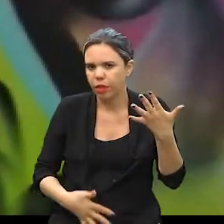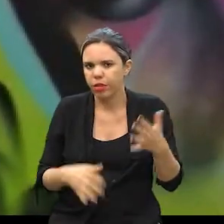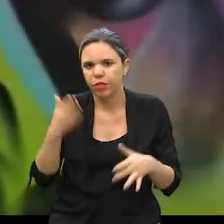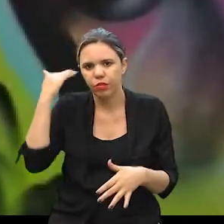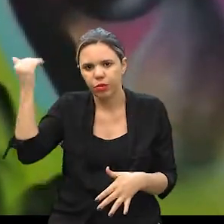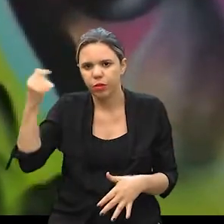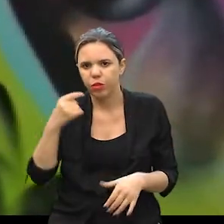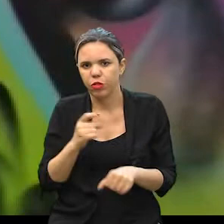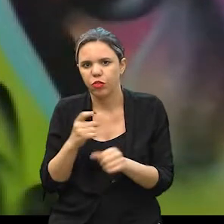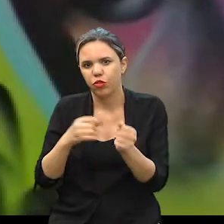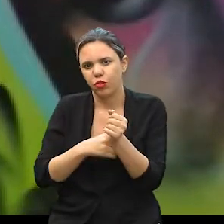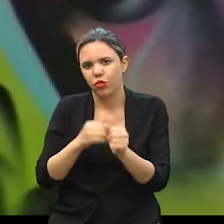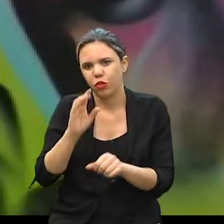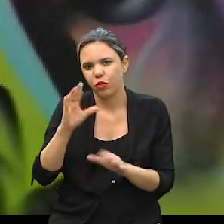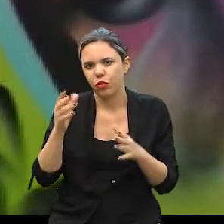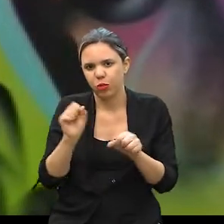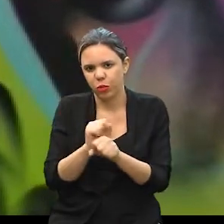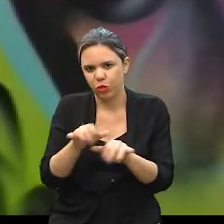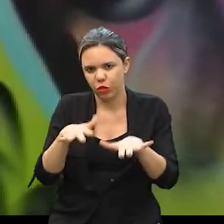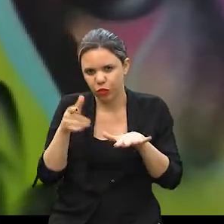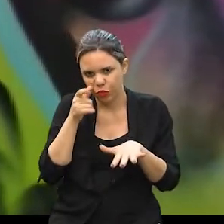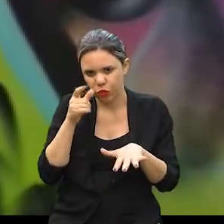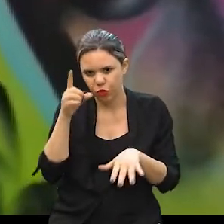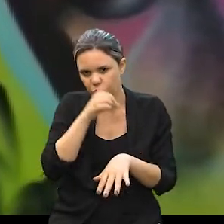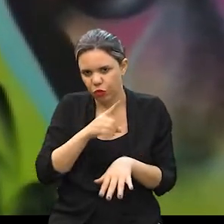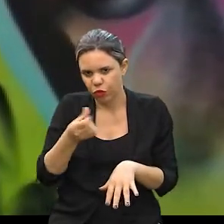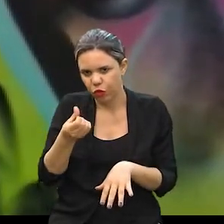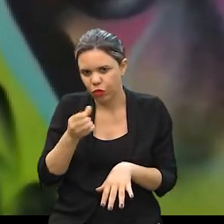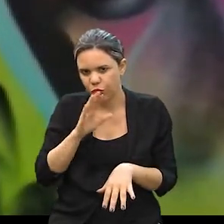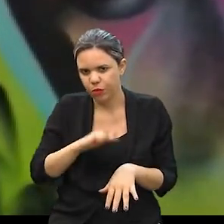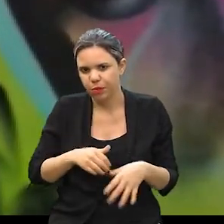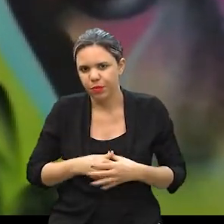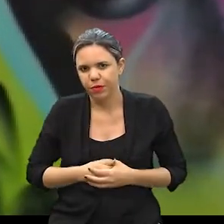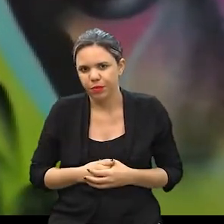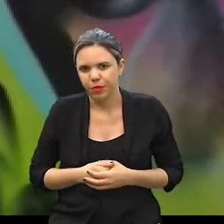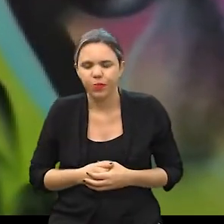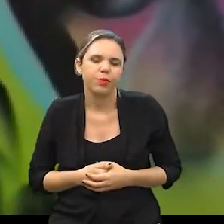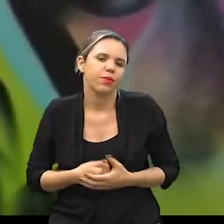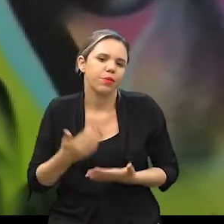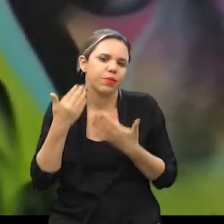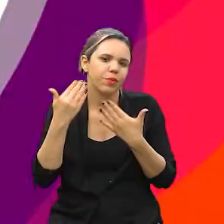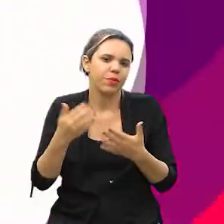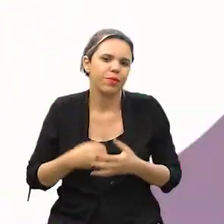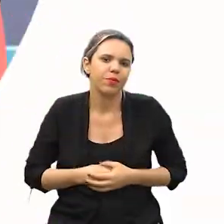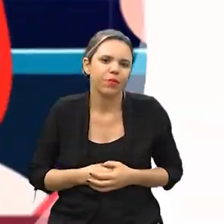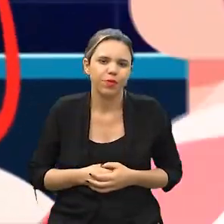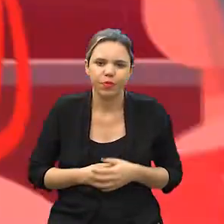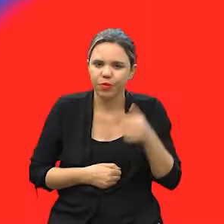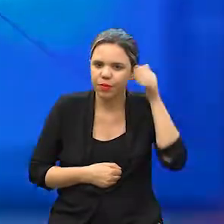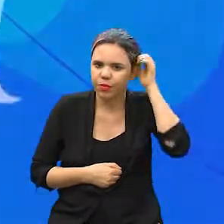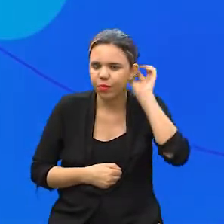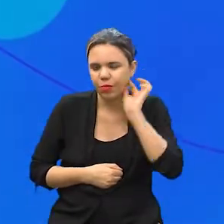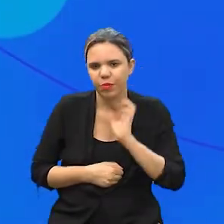é surpresa. Aguardo a audiência de todos vocês no domingo, a partir das 18 horas. Obrigado, gente!